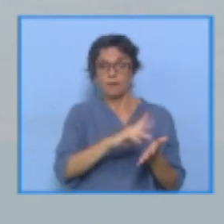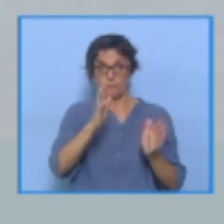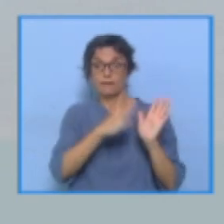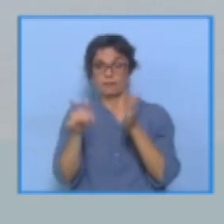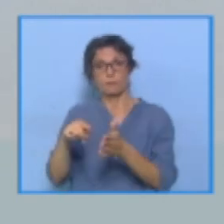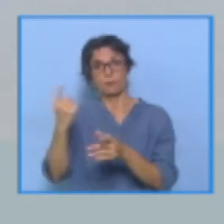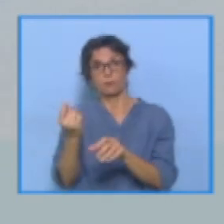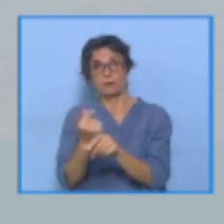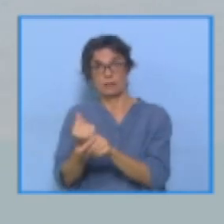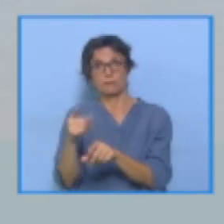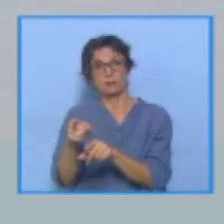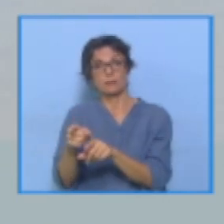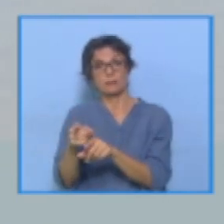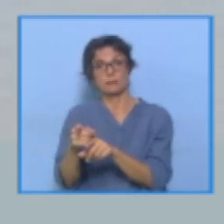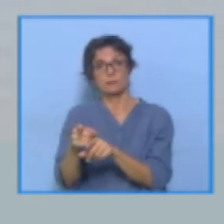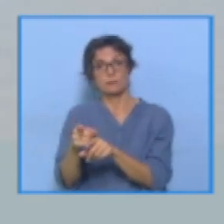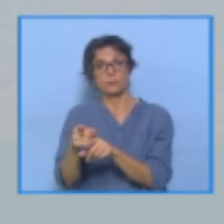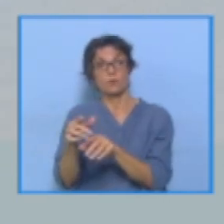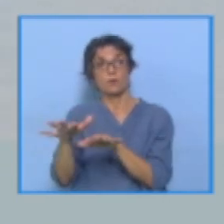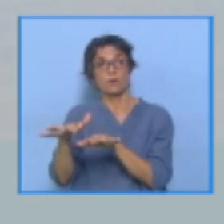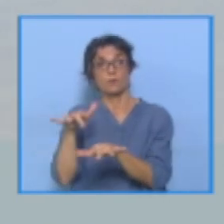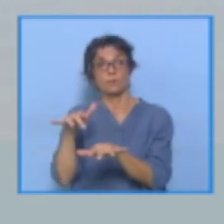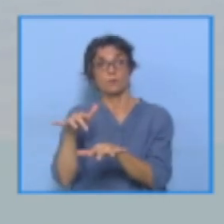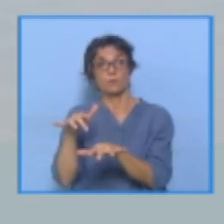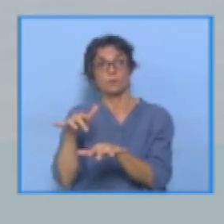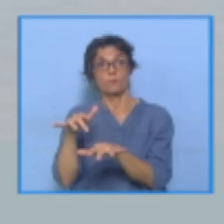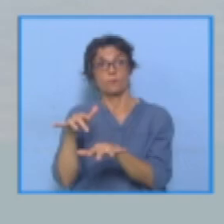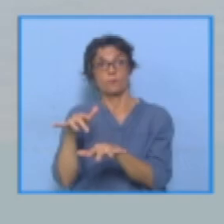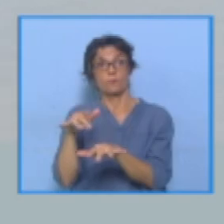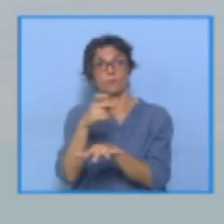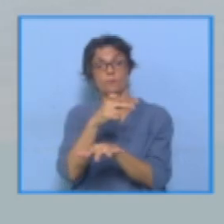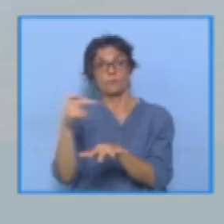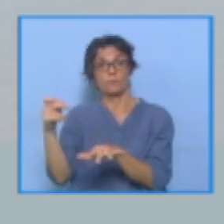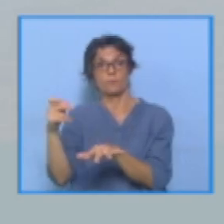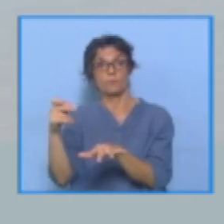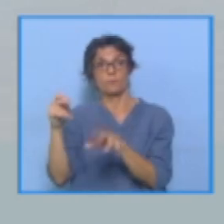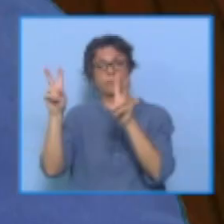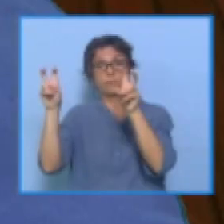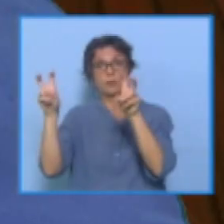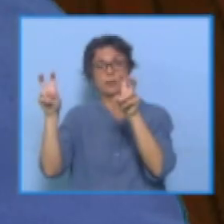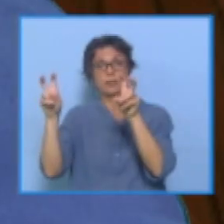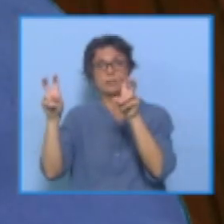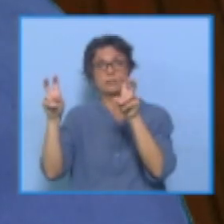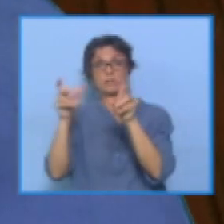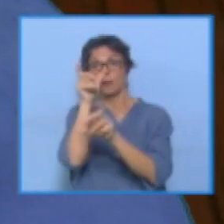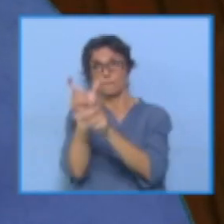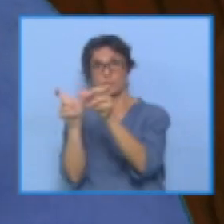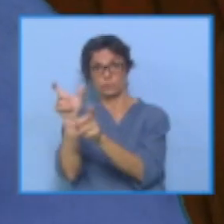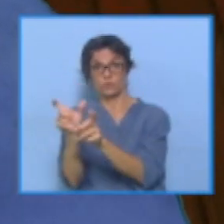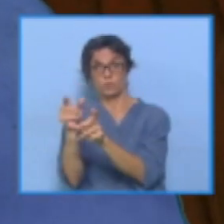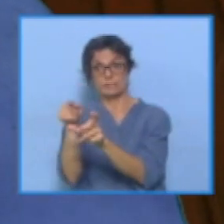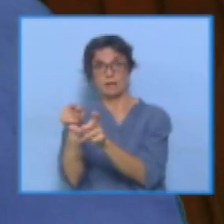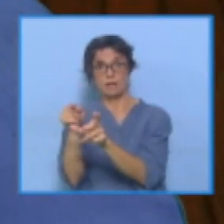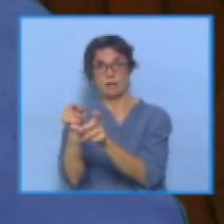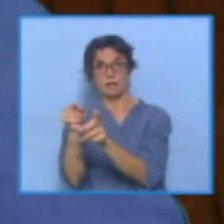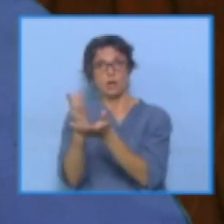uma atividade que é um painel com a frase são pessoas, não apenas migrantes, que nós, um bocadinho à semelhança da capa do livro, que também é